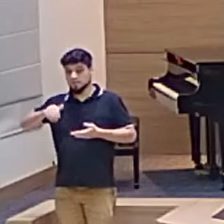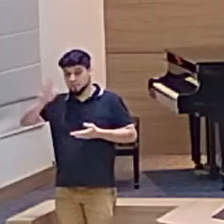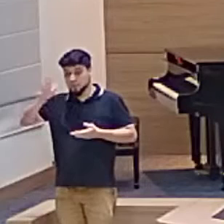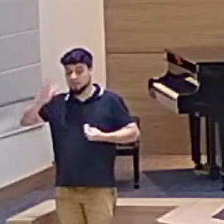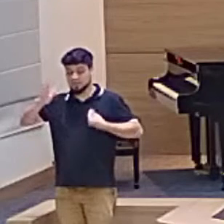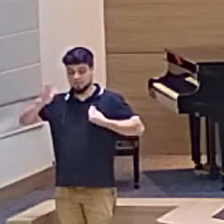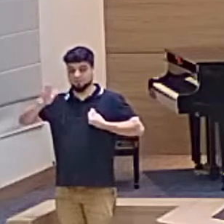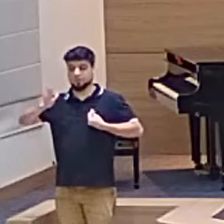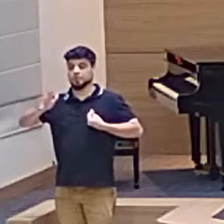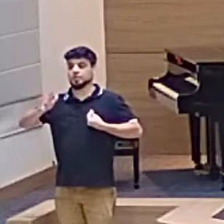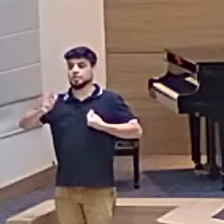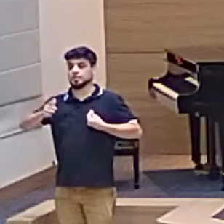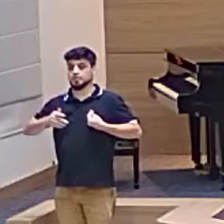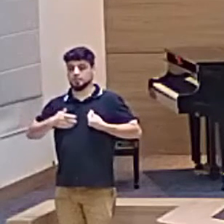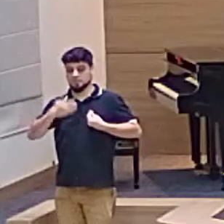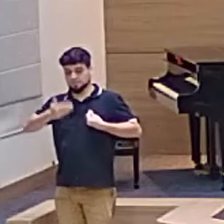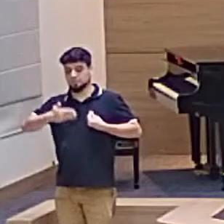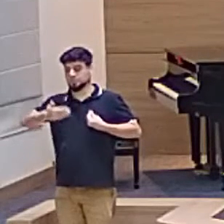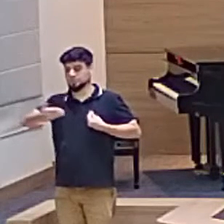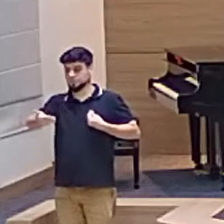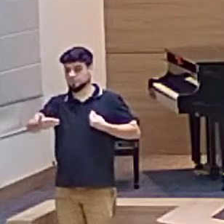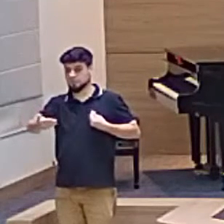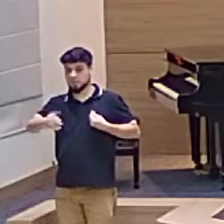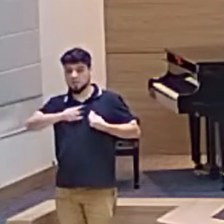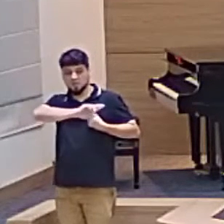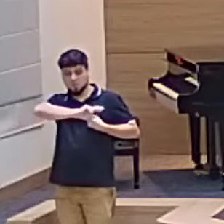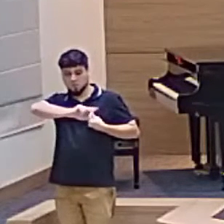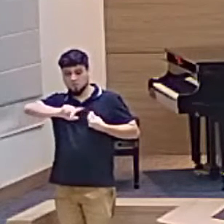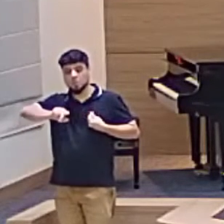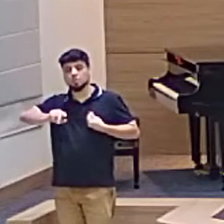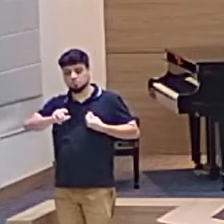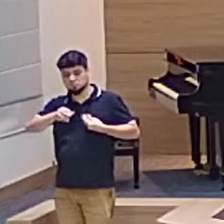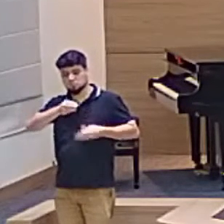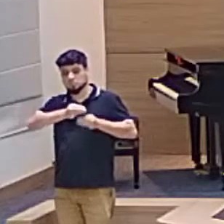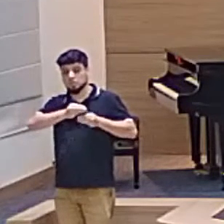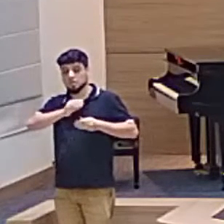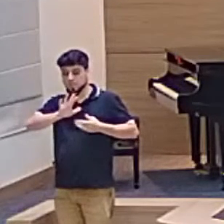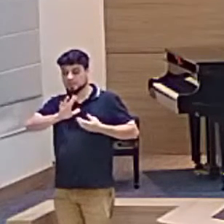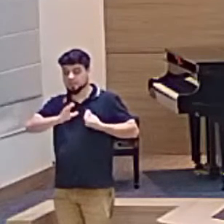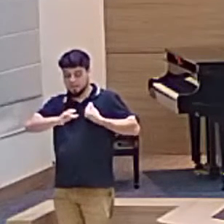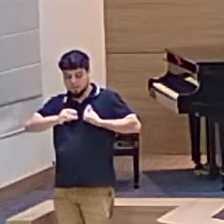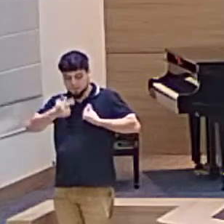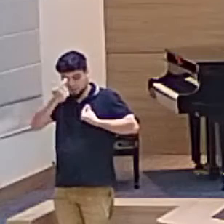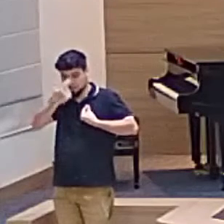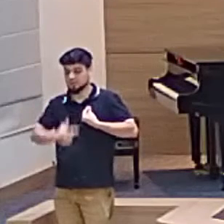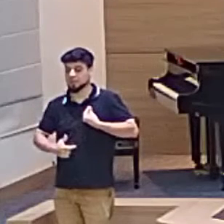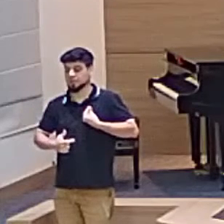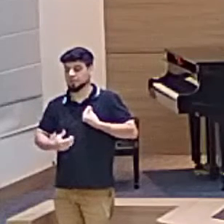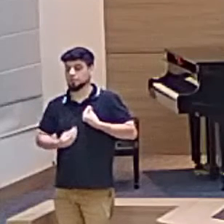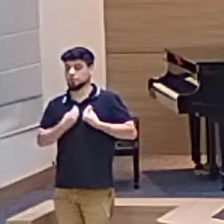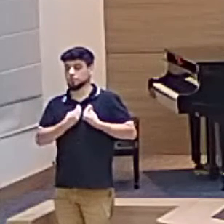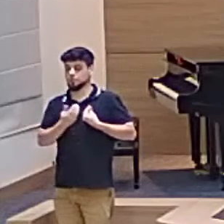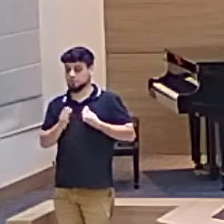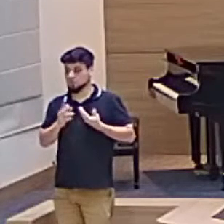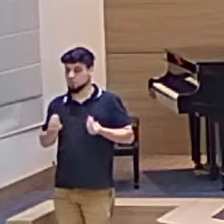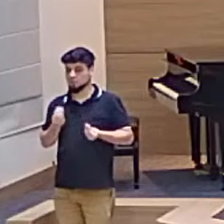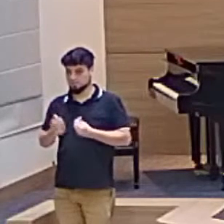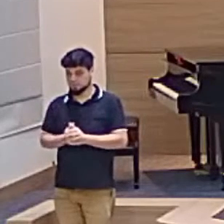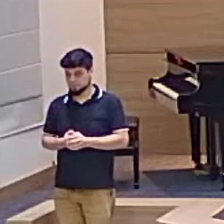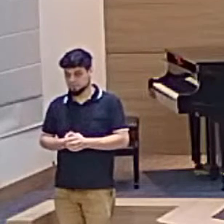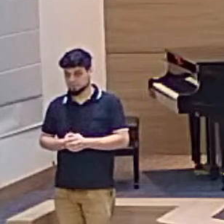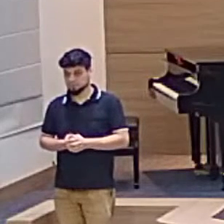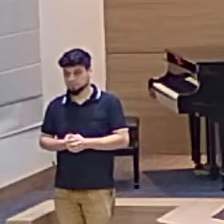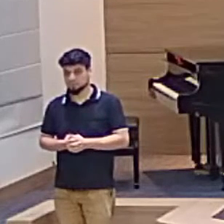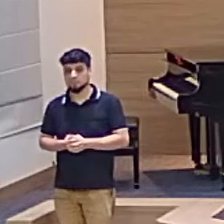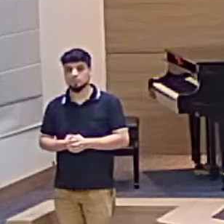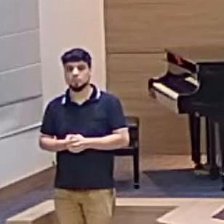essas outras questões são adereços Mas a vida e a pureza na sua vida hoje pela manhã você tem também